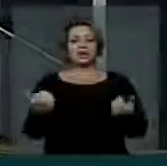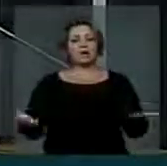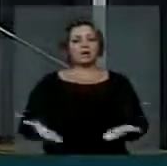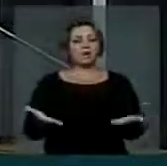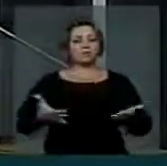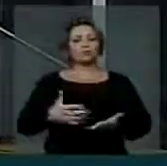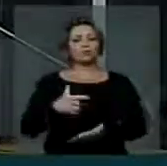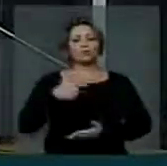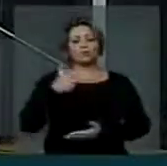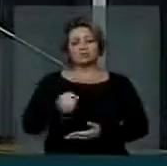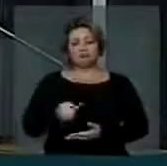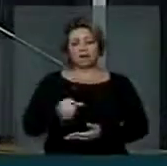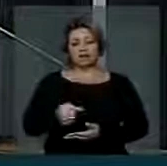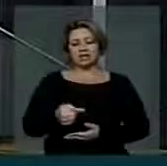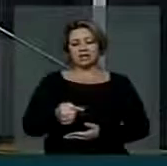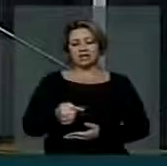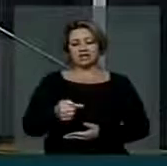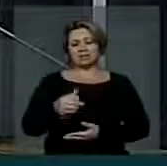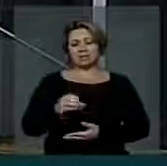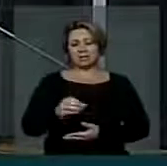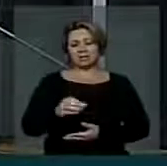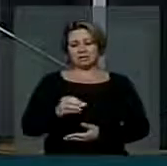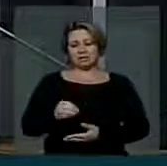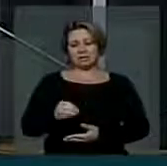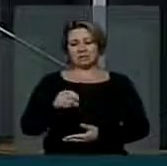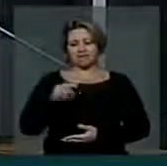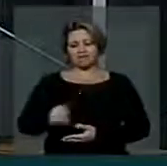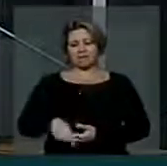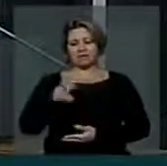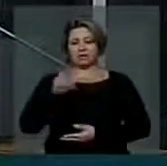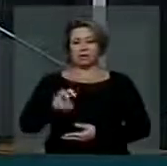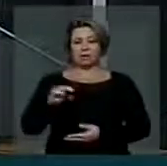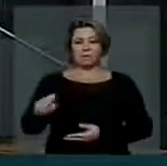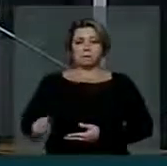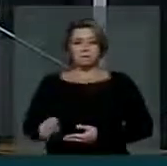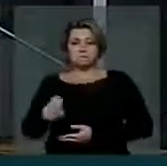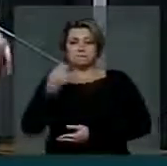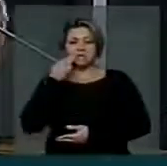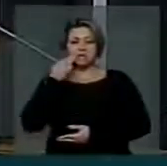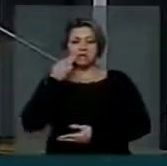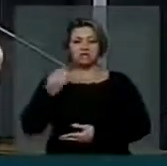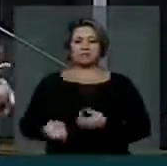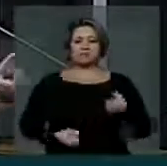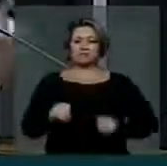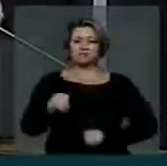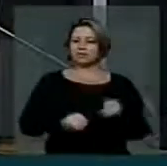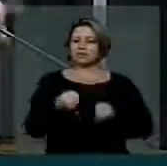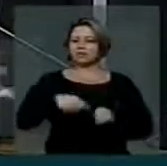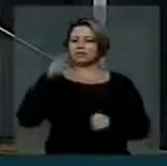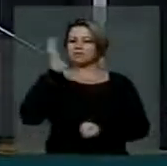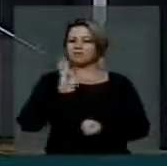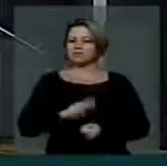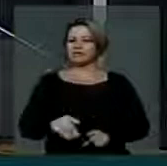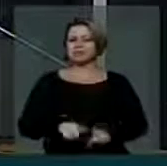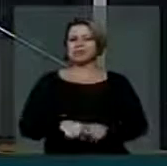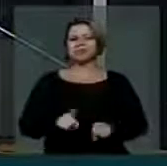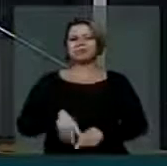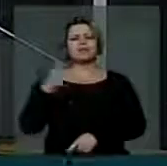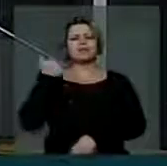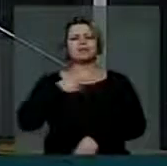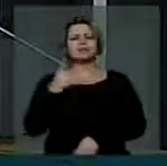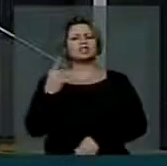para 70,5 milhões. O produto interno bruto por pessoa, em dólares daquele